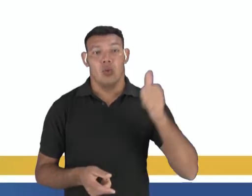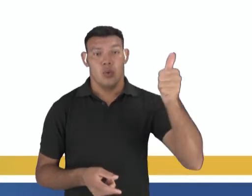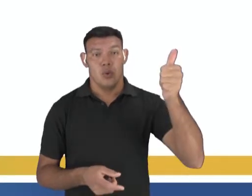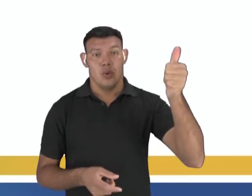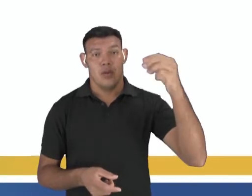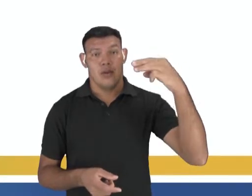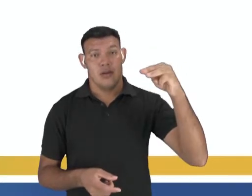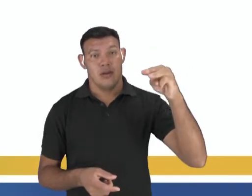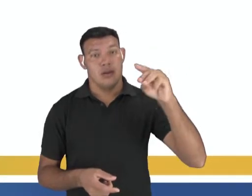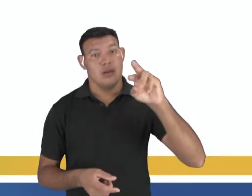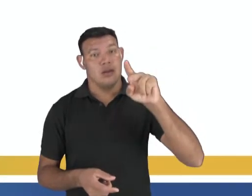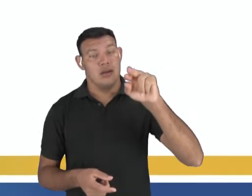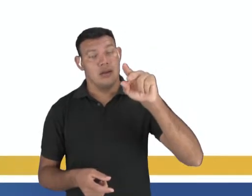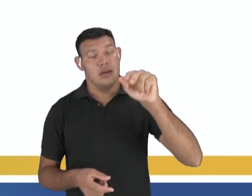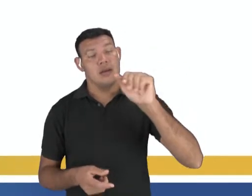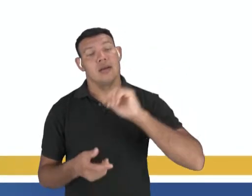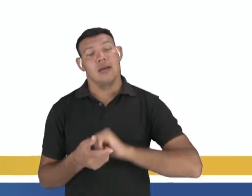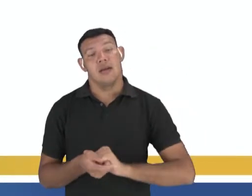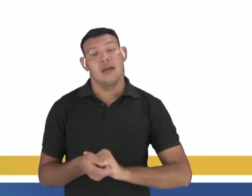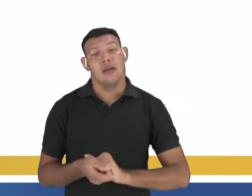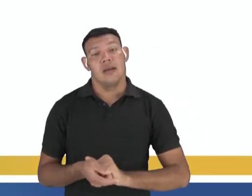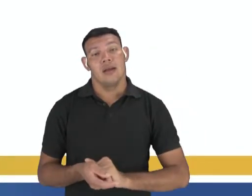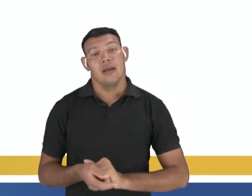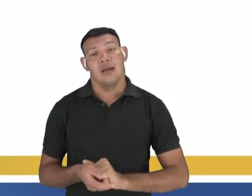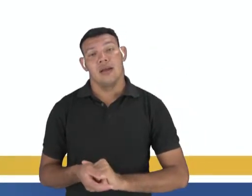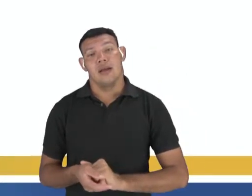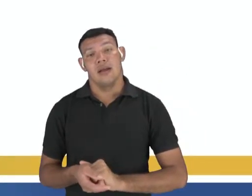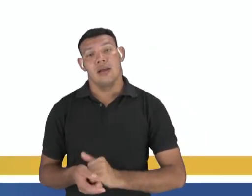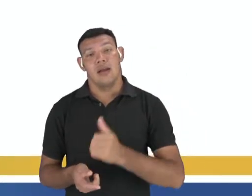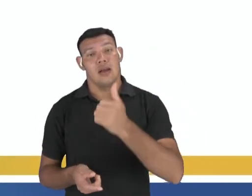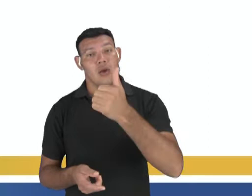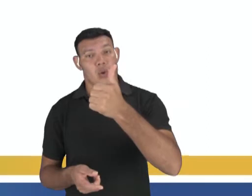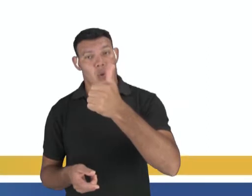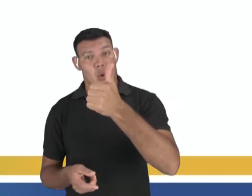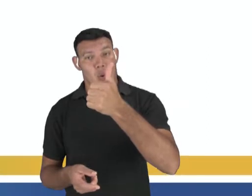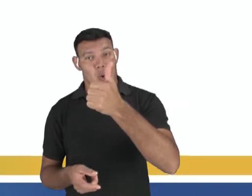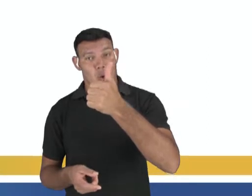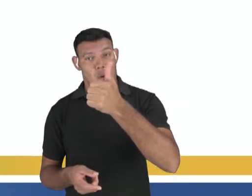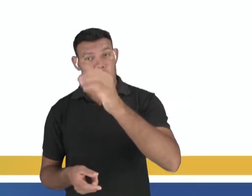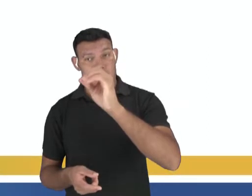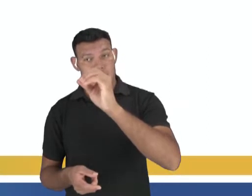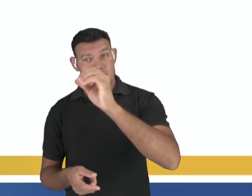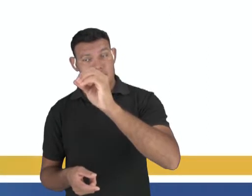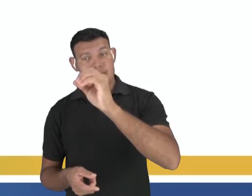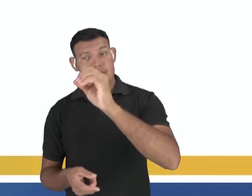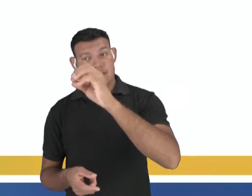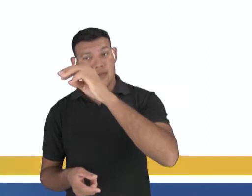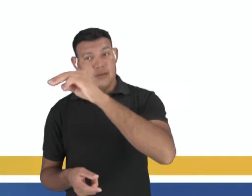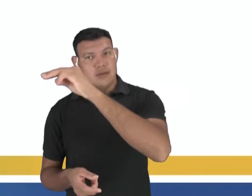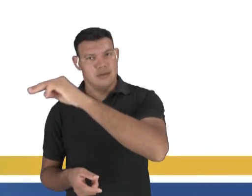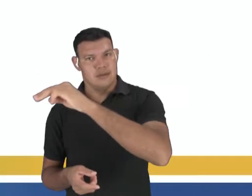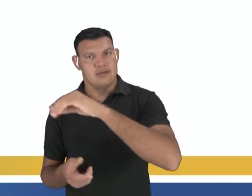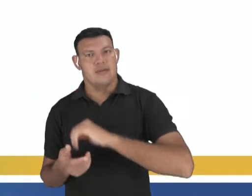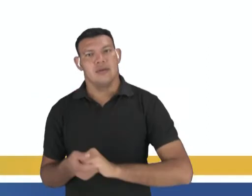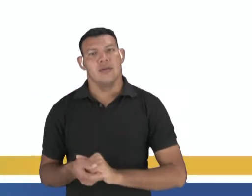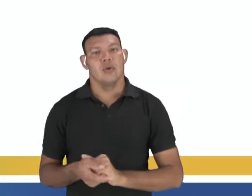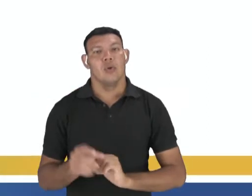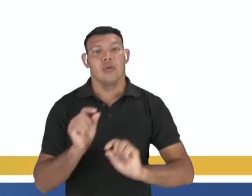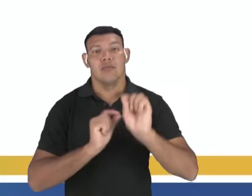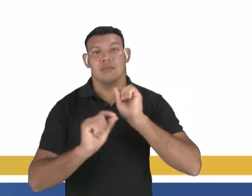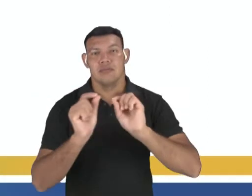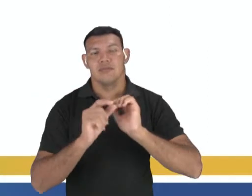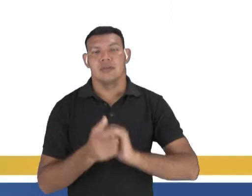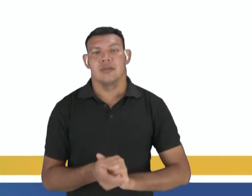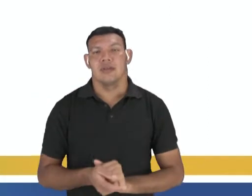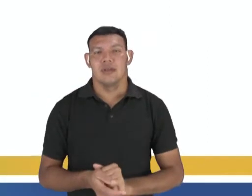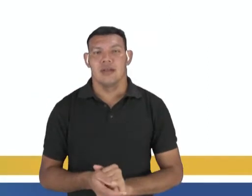ter 1000 milímetros, pois 100 multiplicado por 10 dá 1000. Isso quer dizer que 1 metro é equivalente